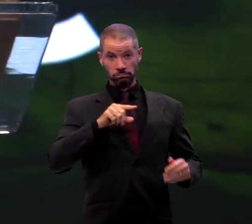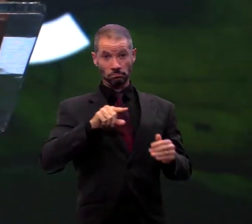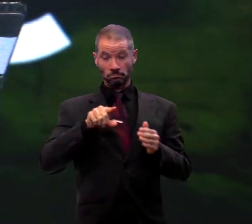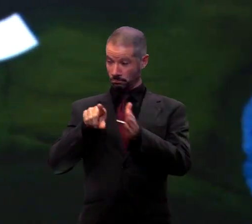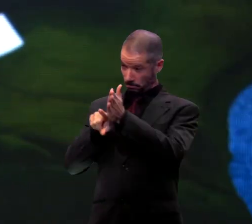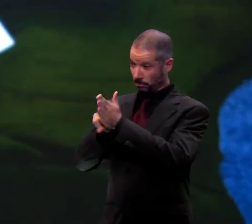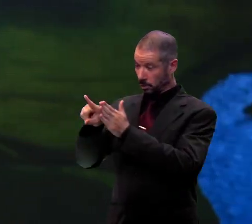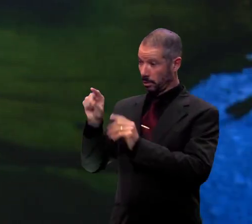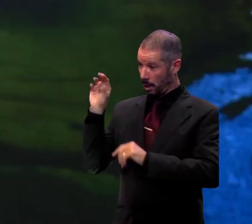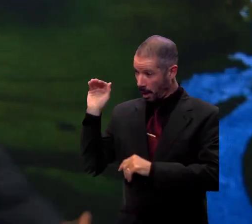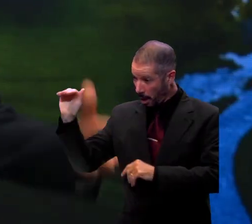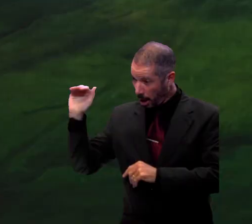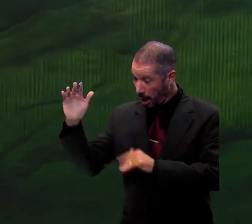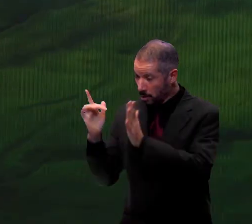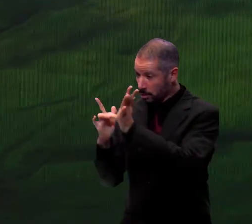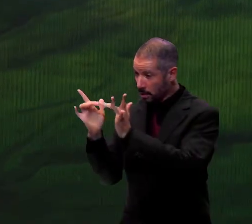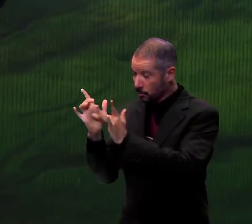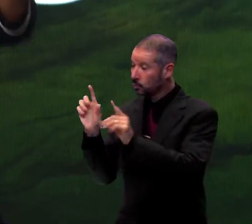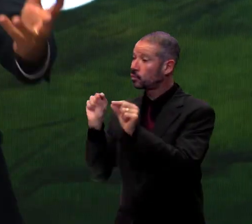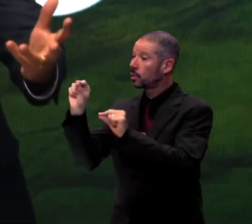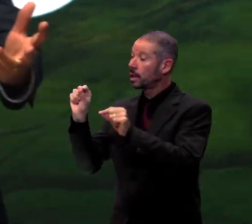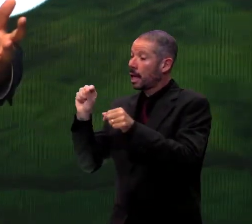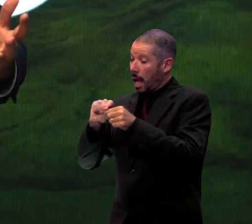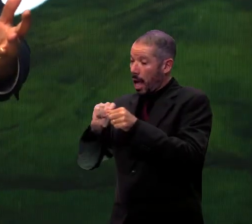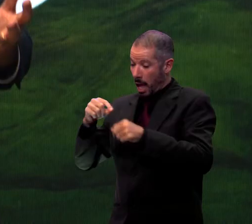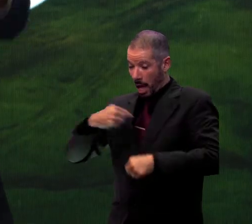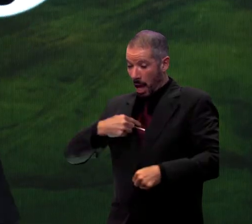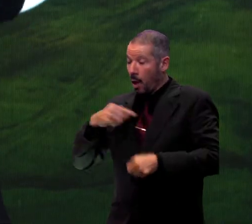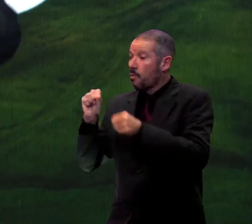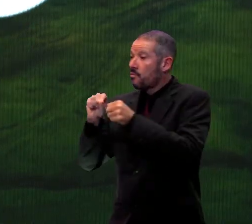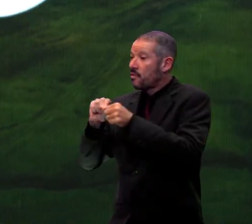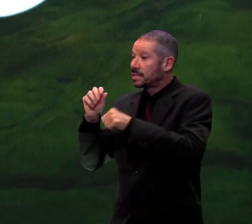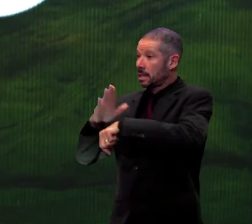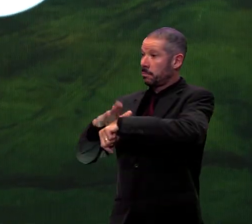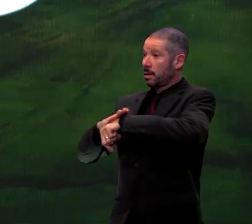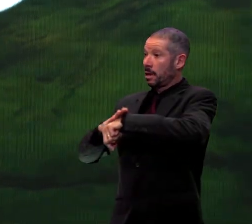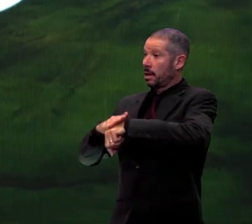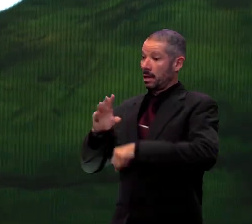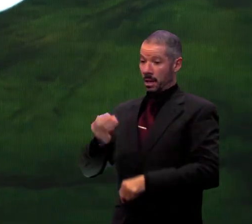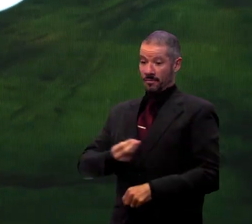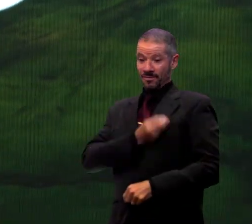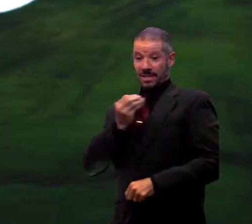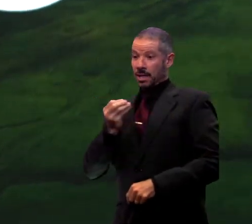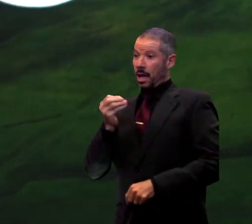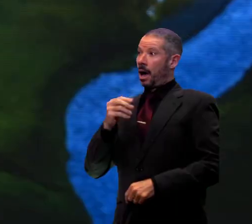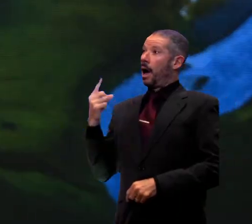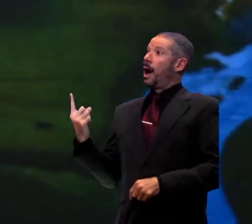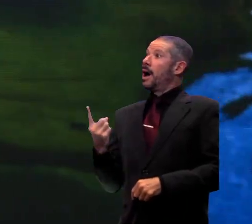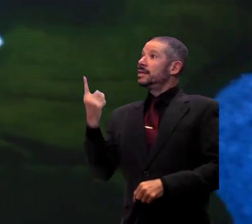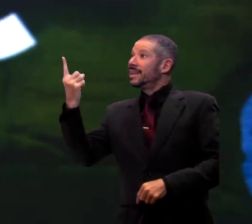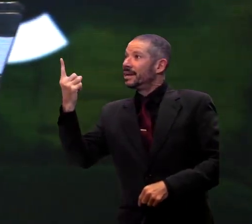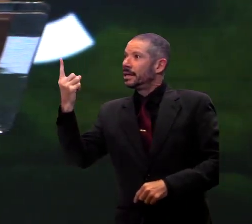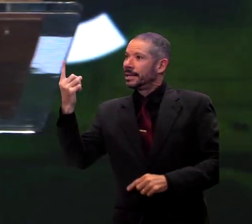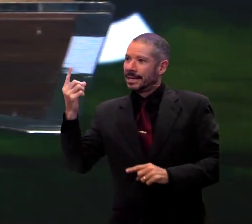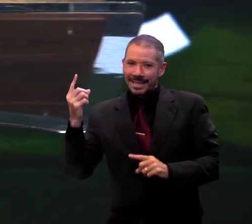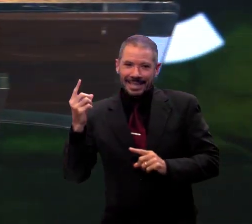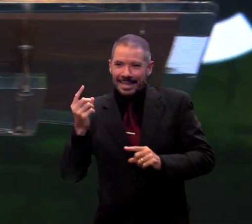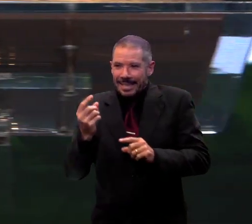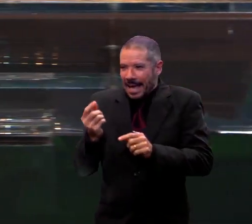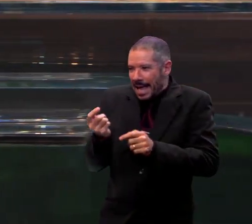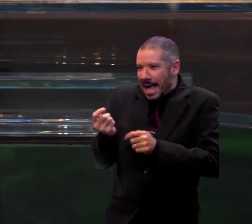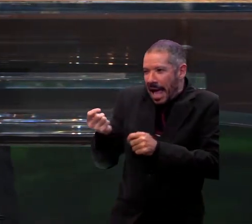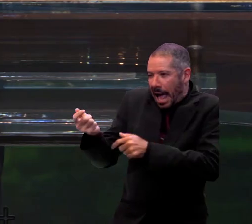ei, Jesus, o que eu devo fazer para herdar a vida eterna? E ele queria pegar Jesus